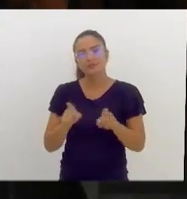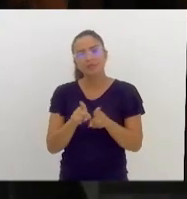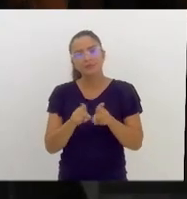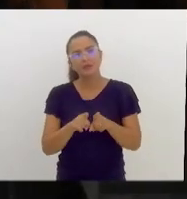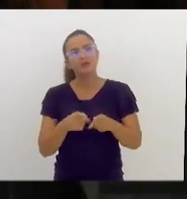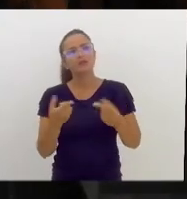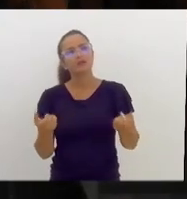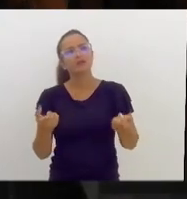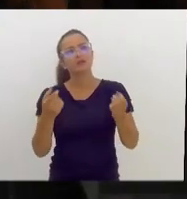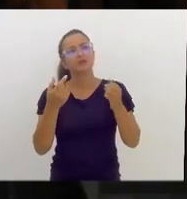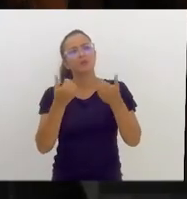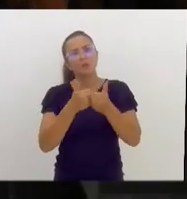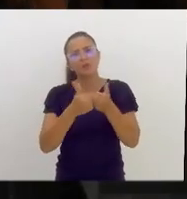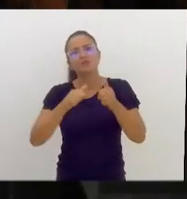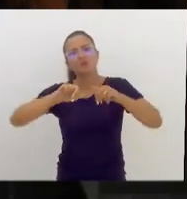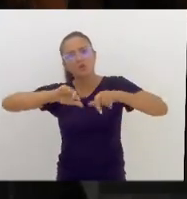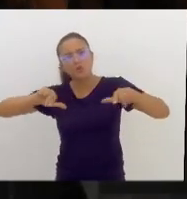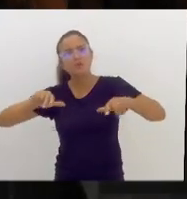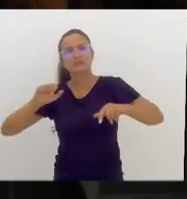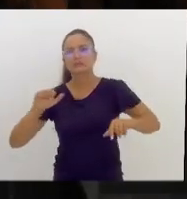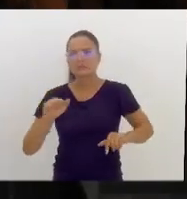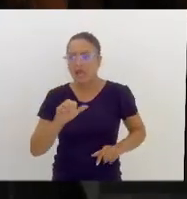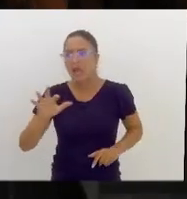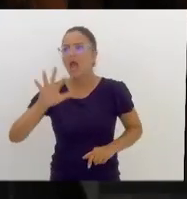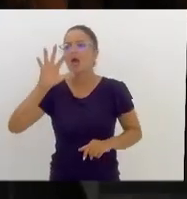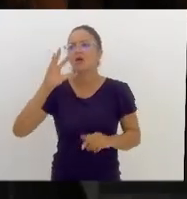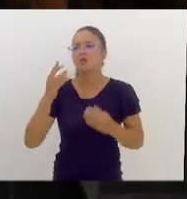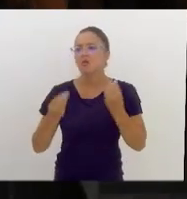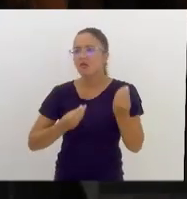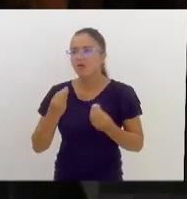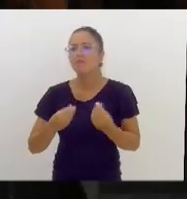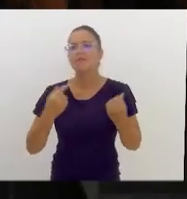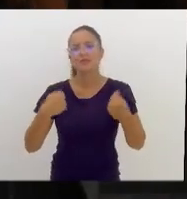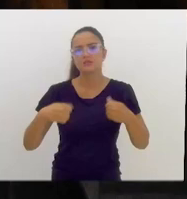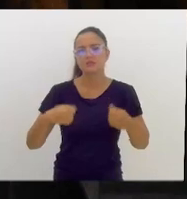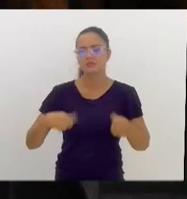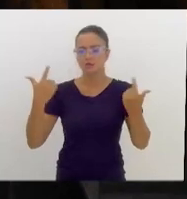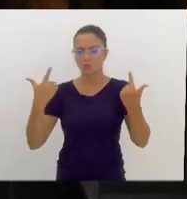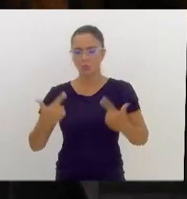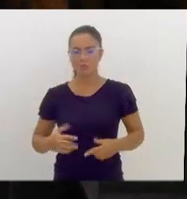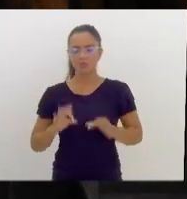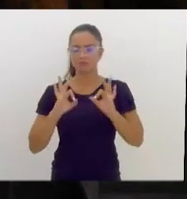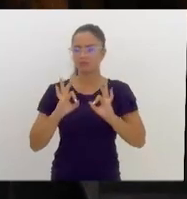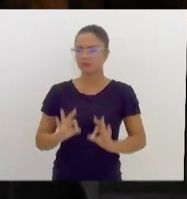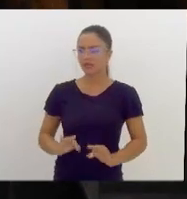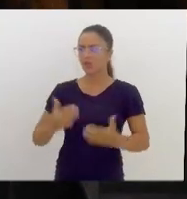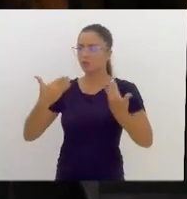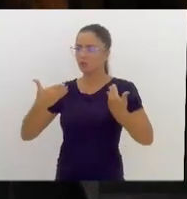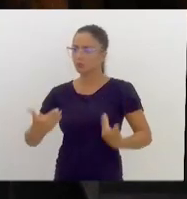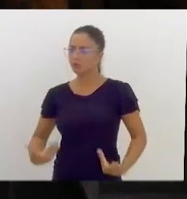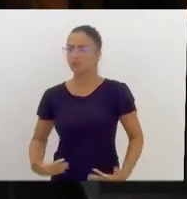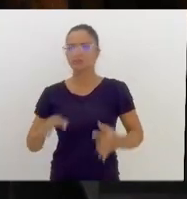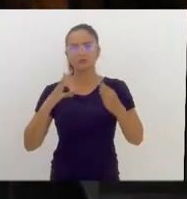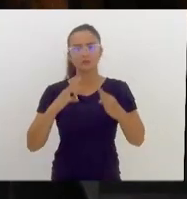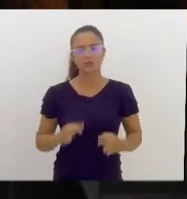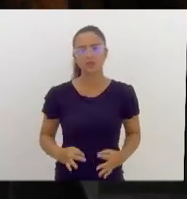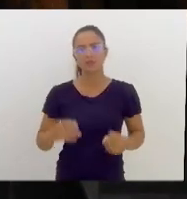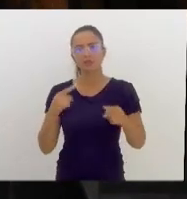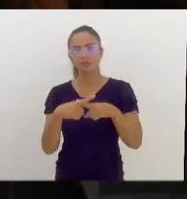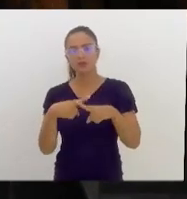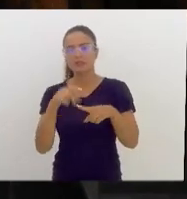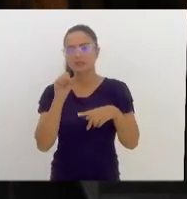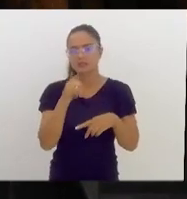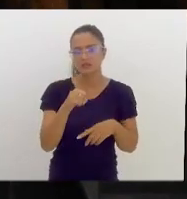caro para ser operacionalizado. E é importante ter transparência e controle público para que, caso seja necessário o